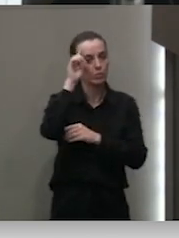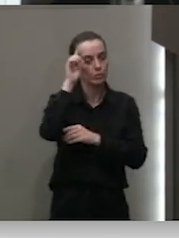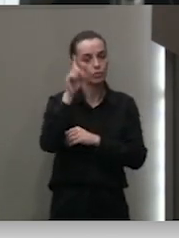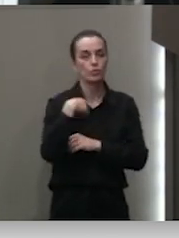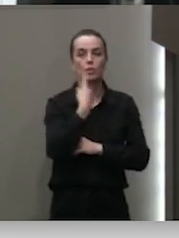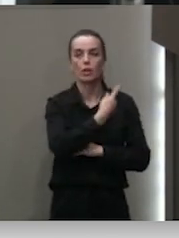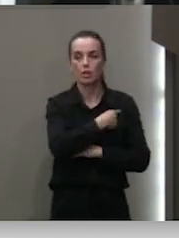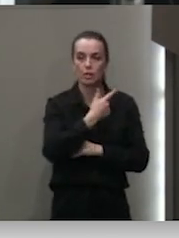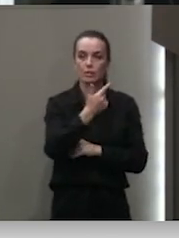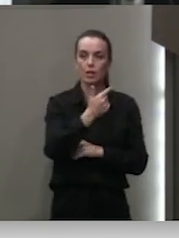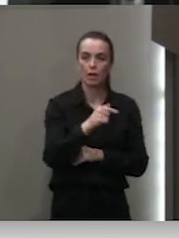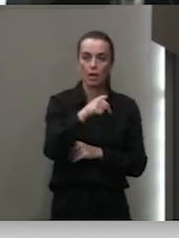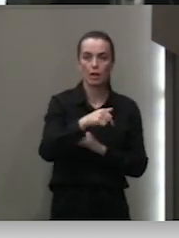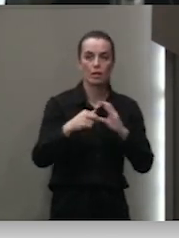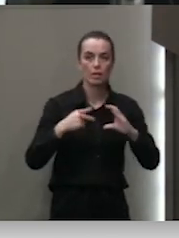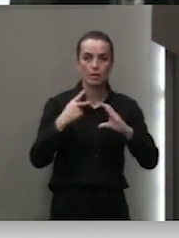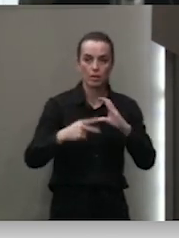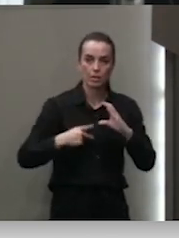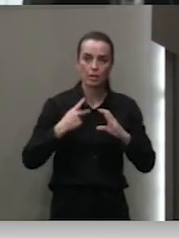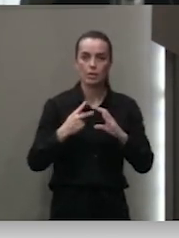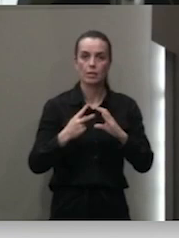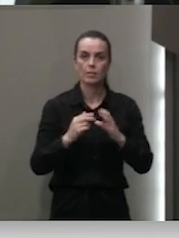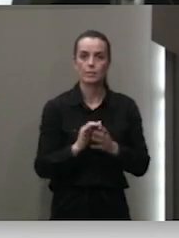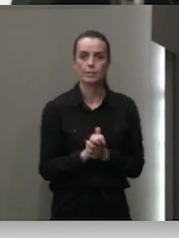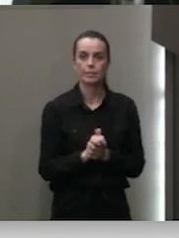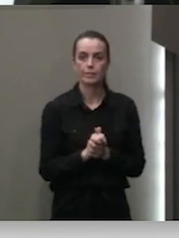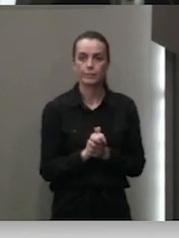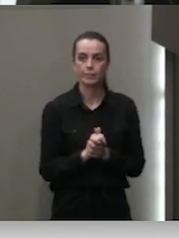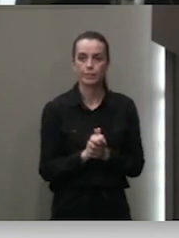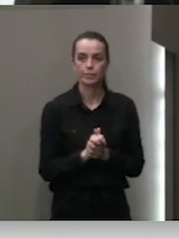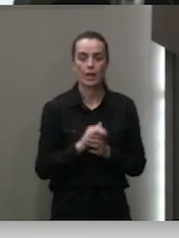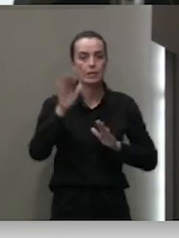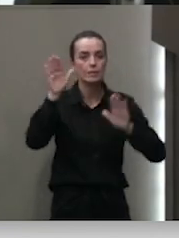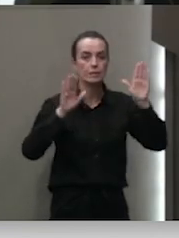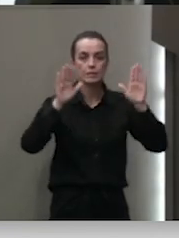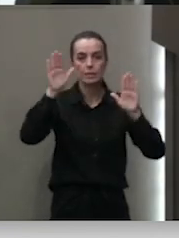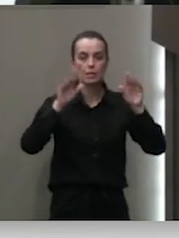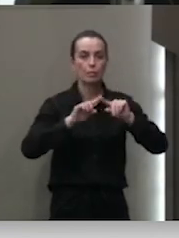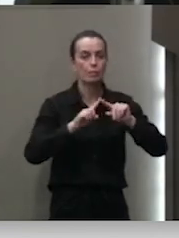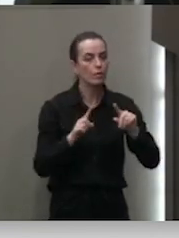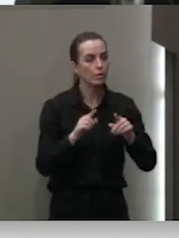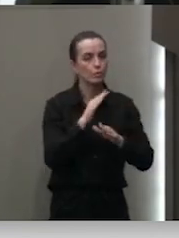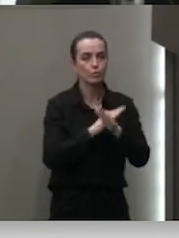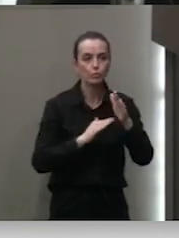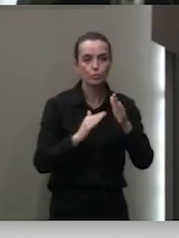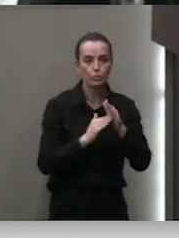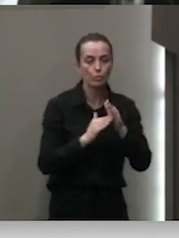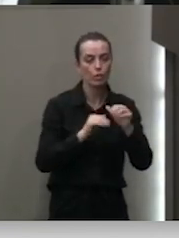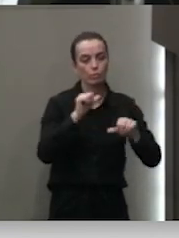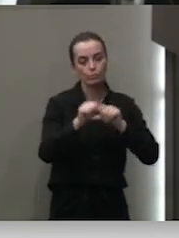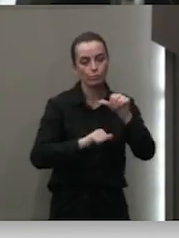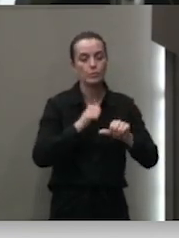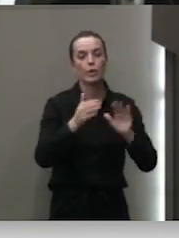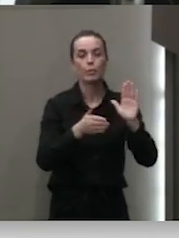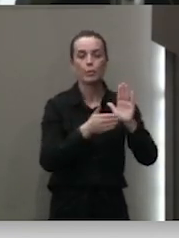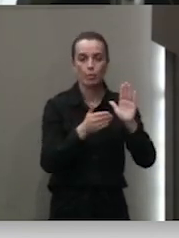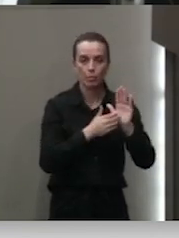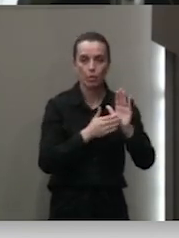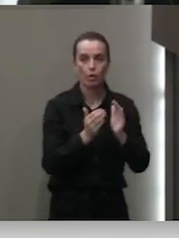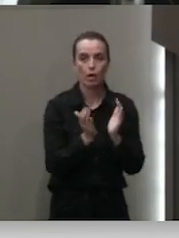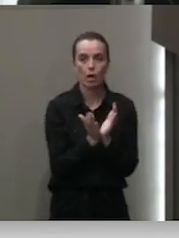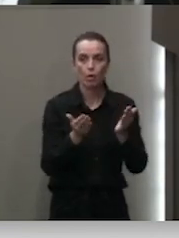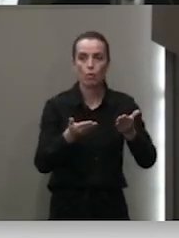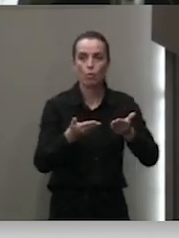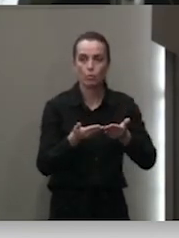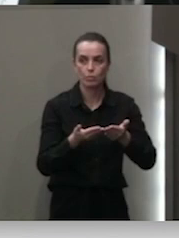discussão novamente aqui na Câmara em função da licitação mas com Todas aquelas mudanças que foram propostas pela comissão que foi